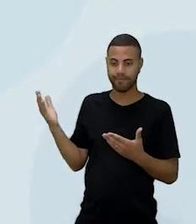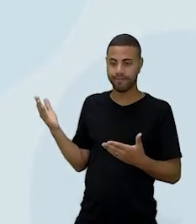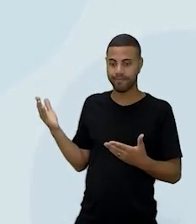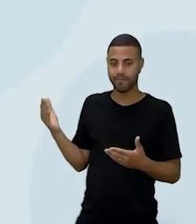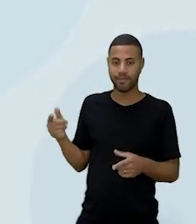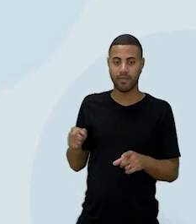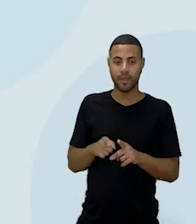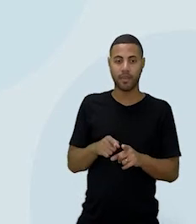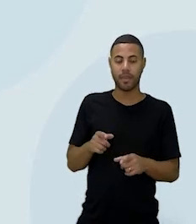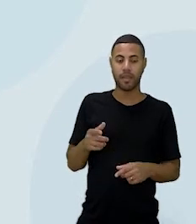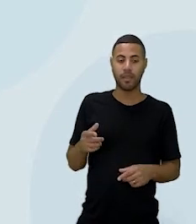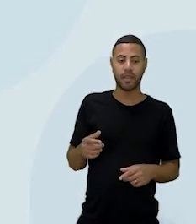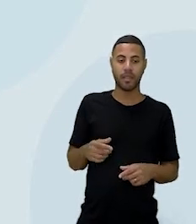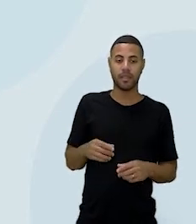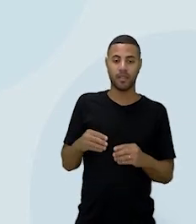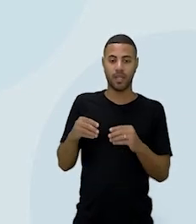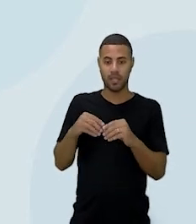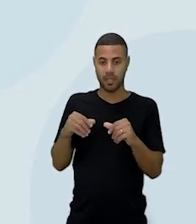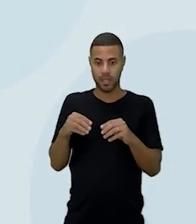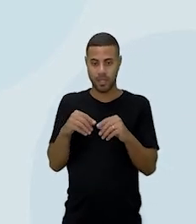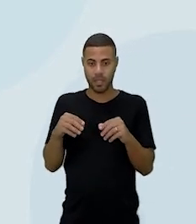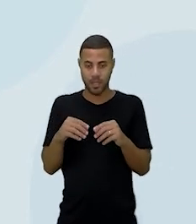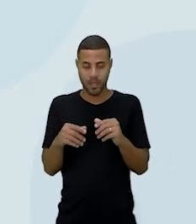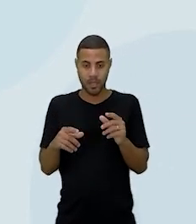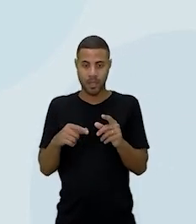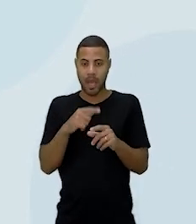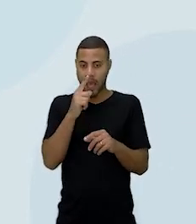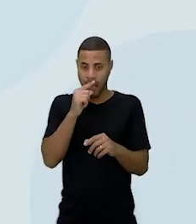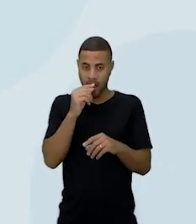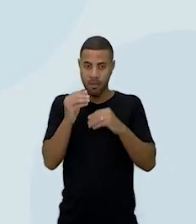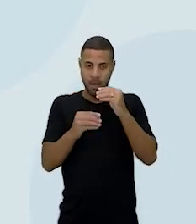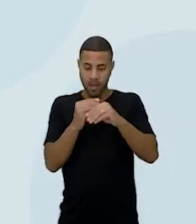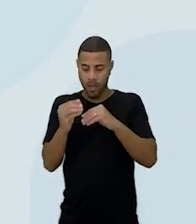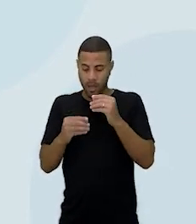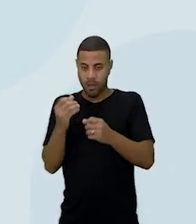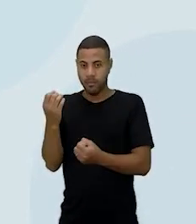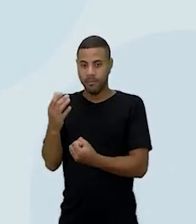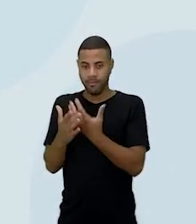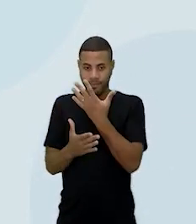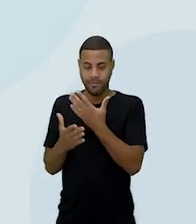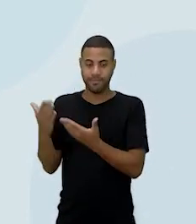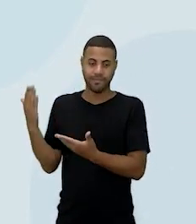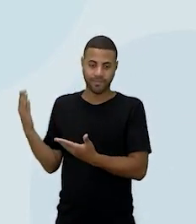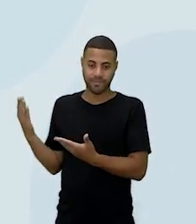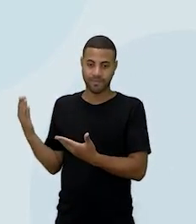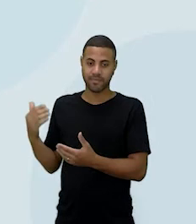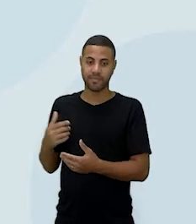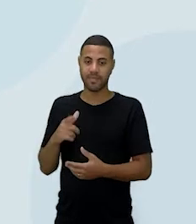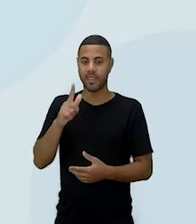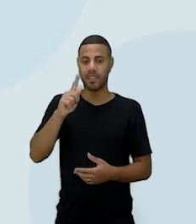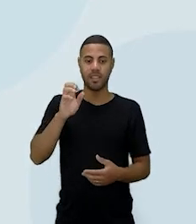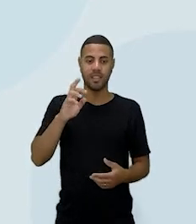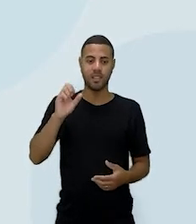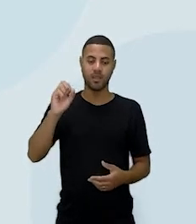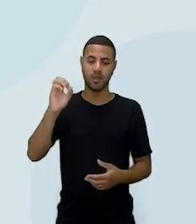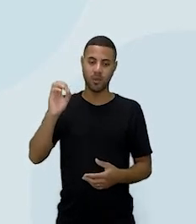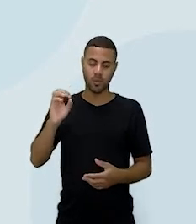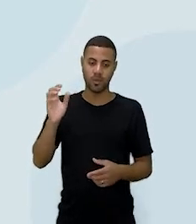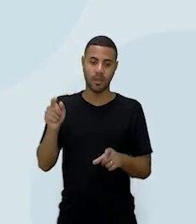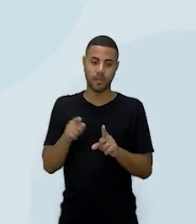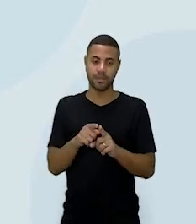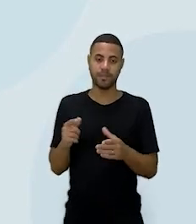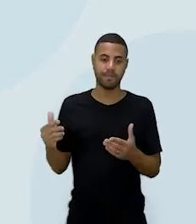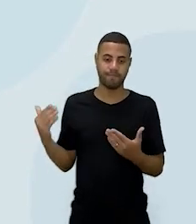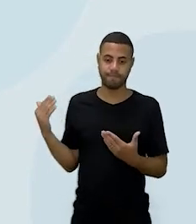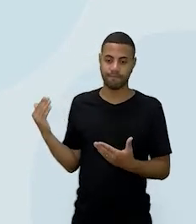então o hidróxido de cálcio, que foi o produto formado da reação da água com a cal viva, que é chamada de cal apagada ou cal extinta